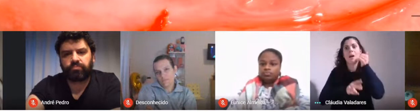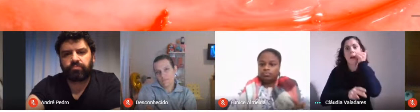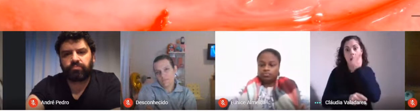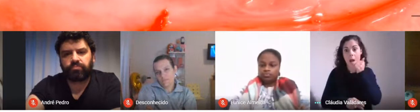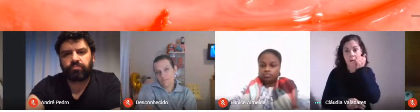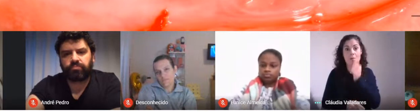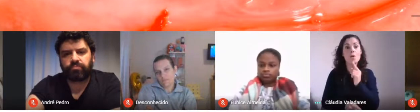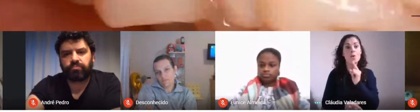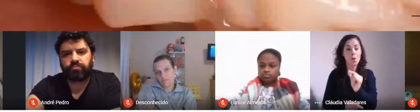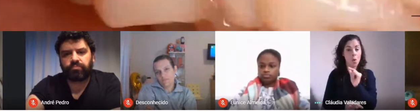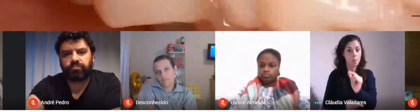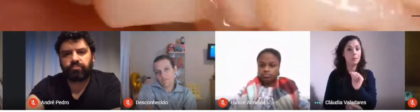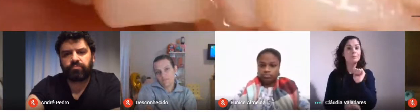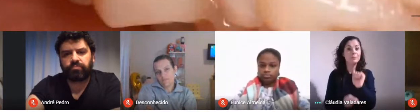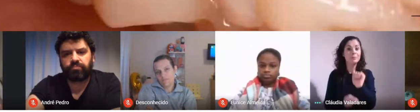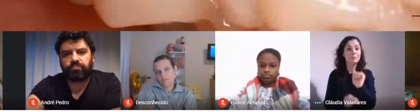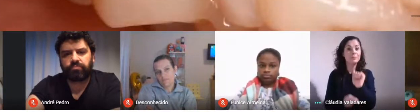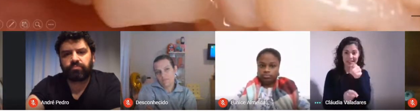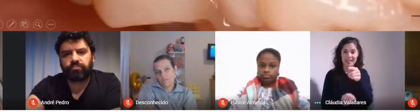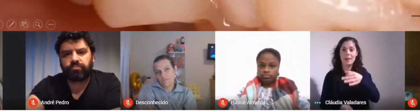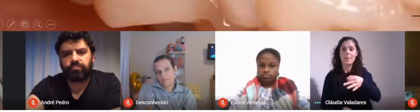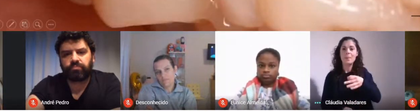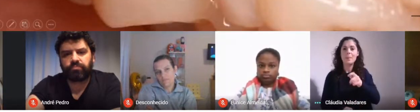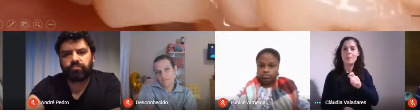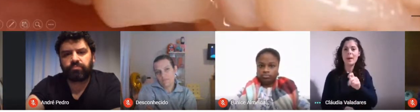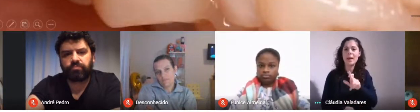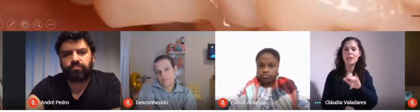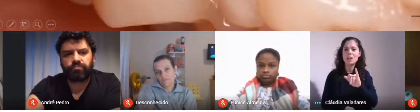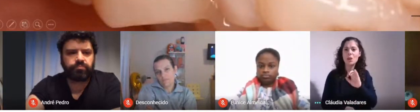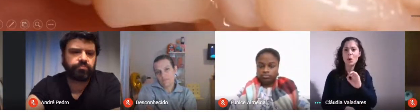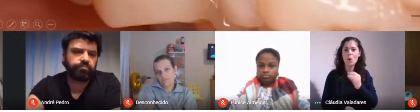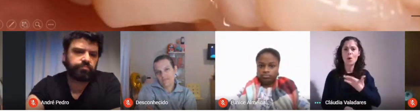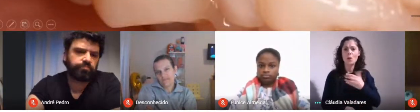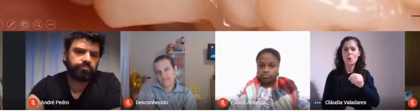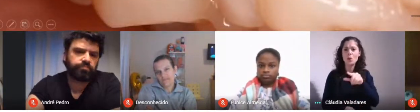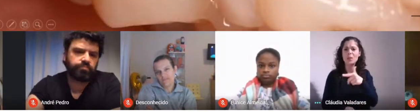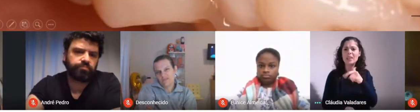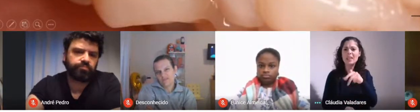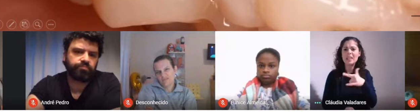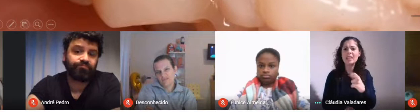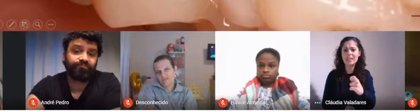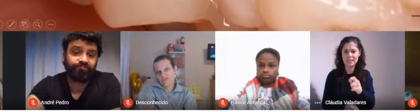periodontite, que é isto aqui, esta imagem.